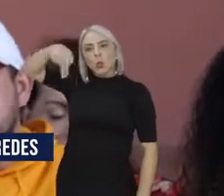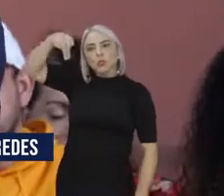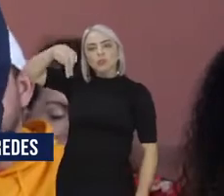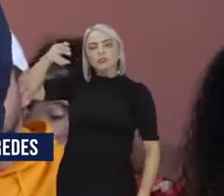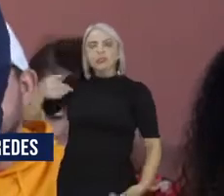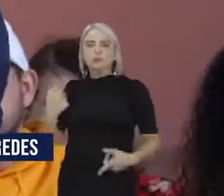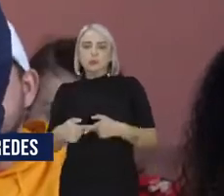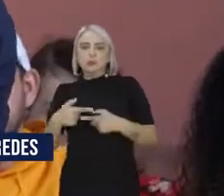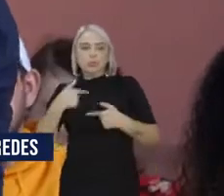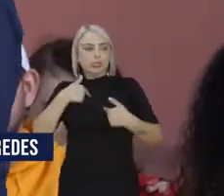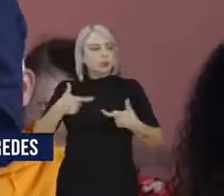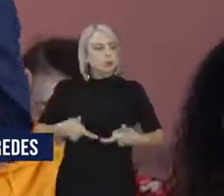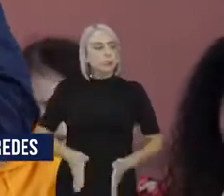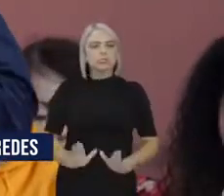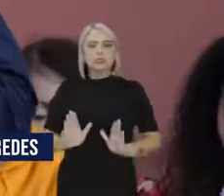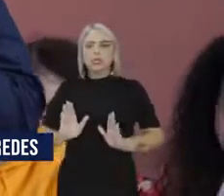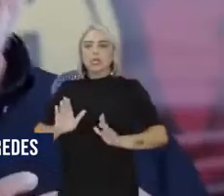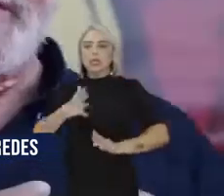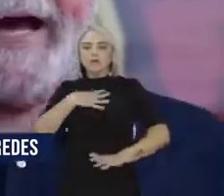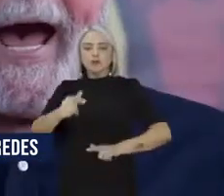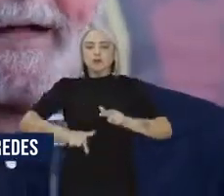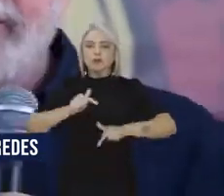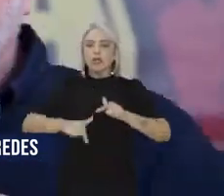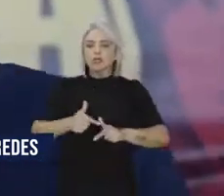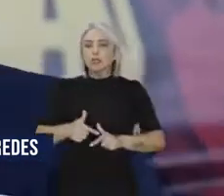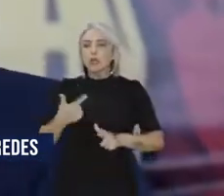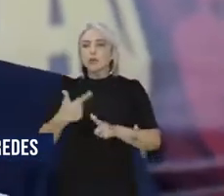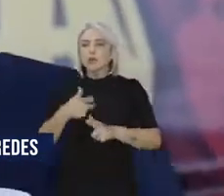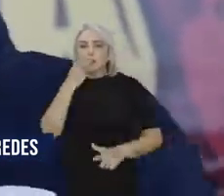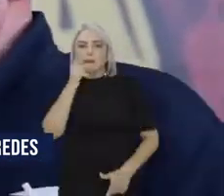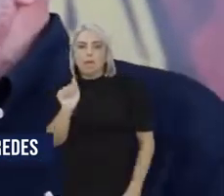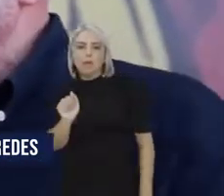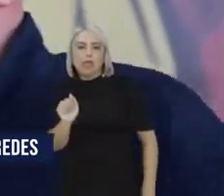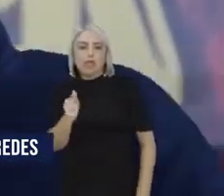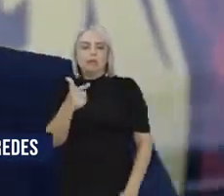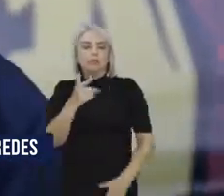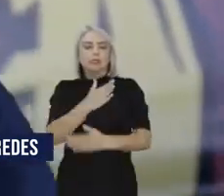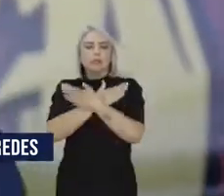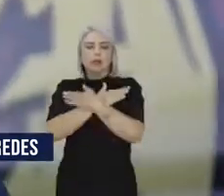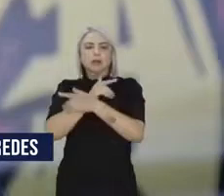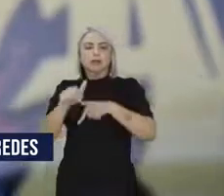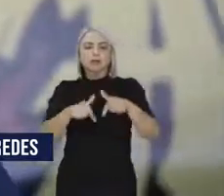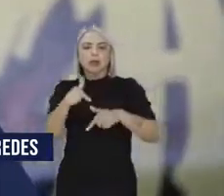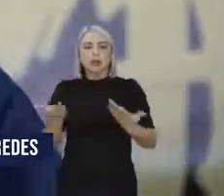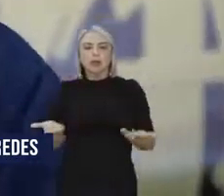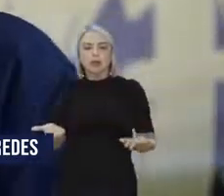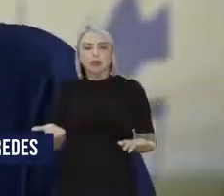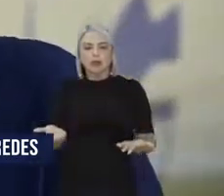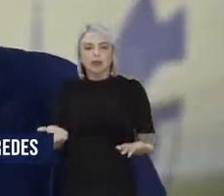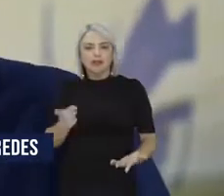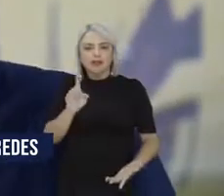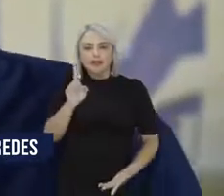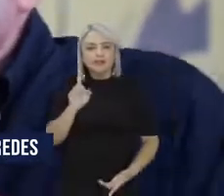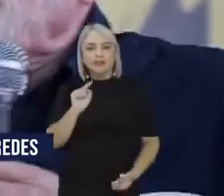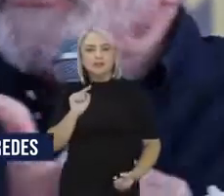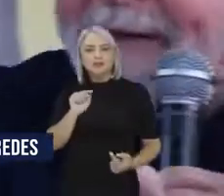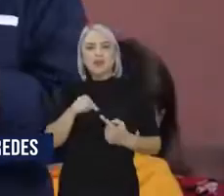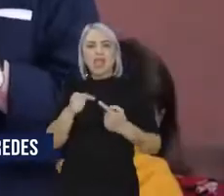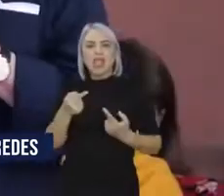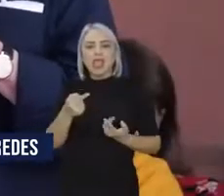de trabalhador, porque meu pai está desempregado. Porque, sabe, isso não é motivo de alijamento